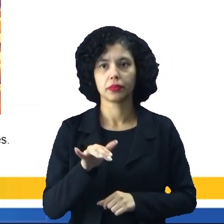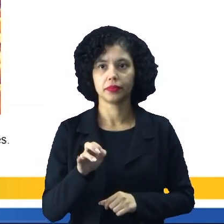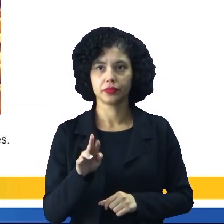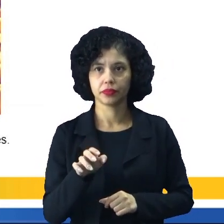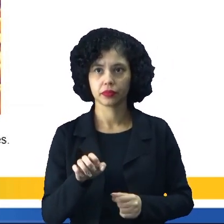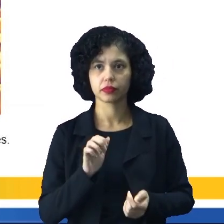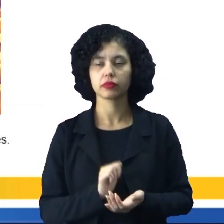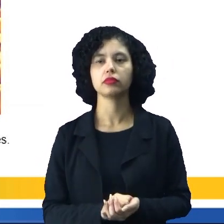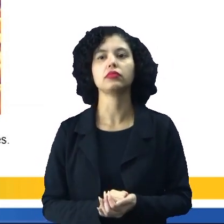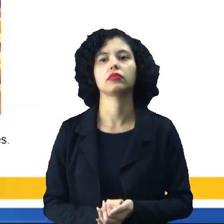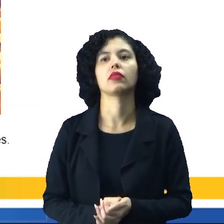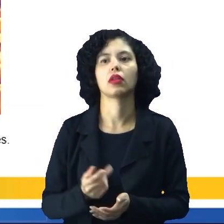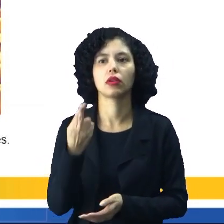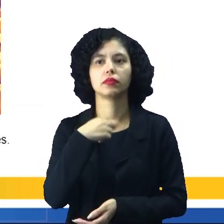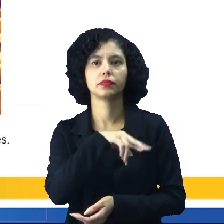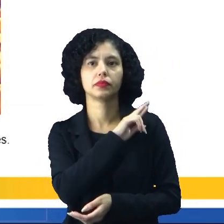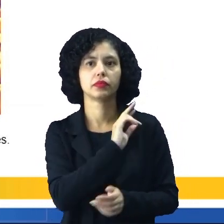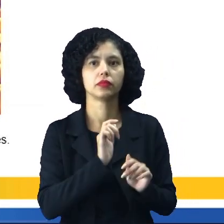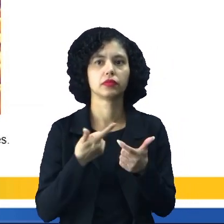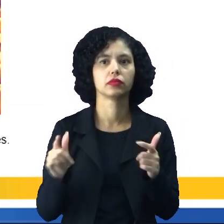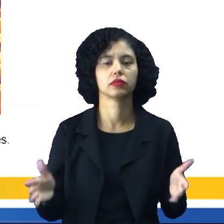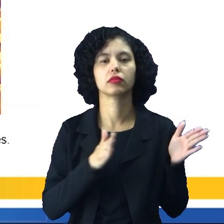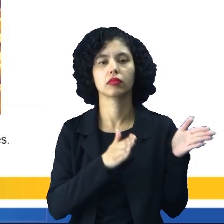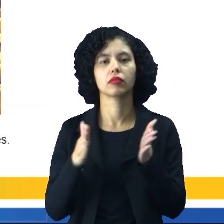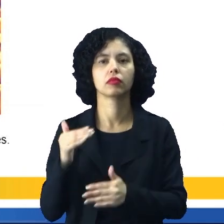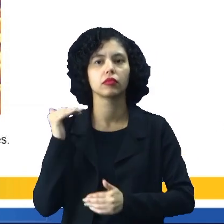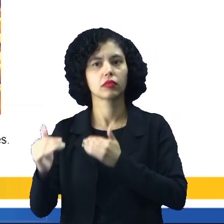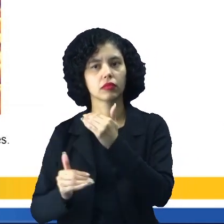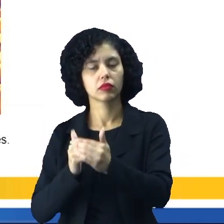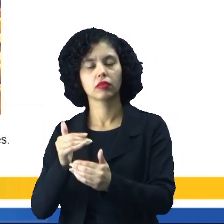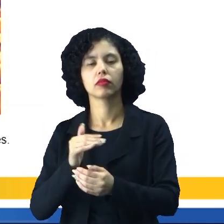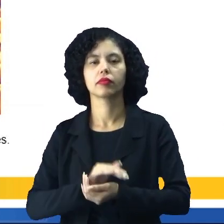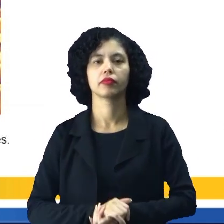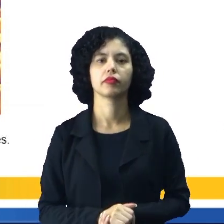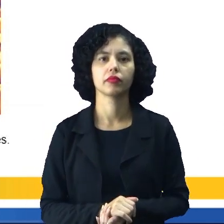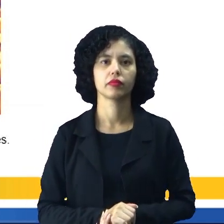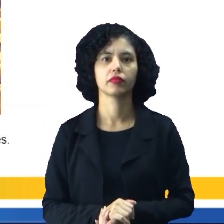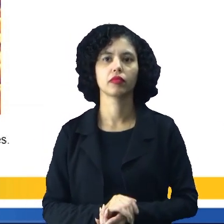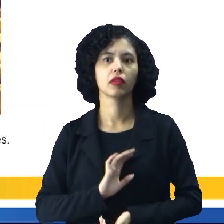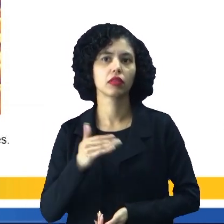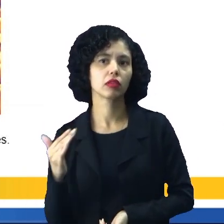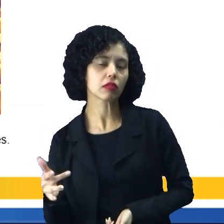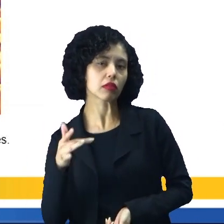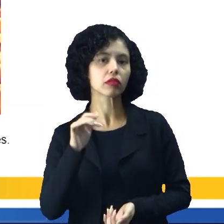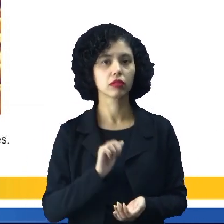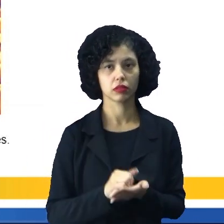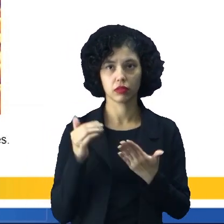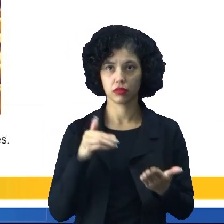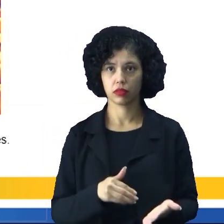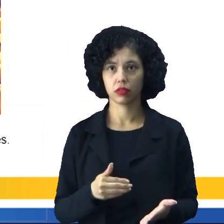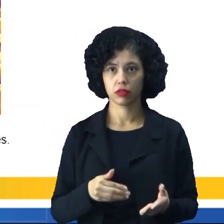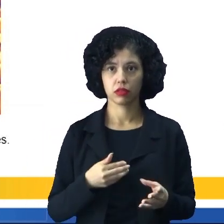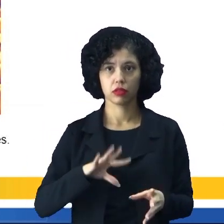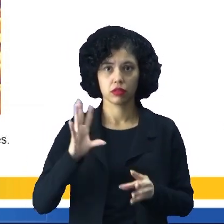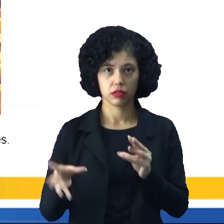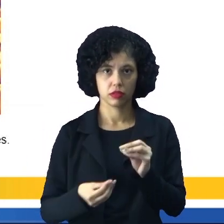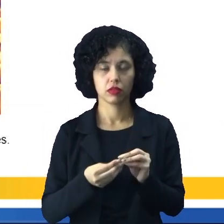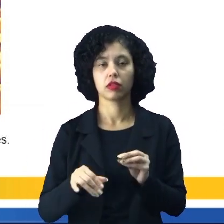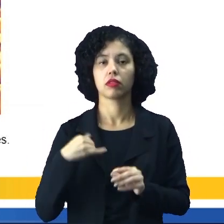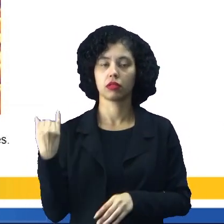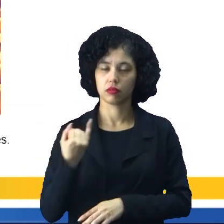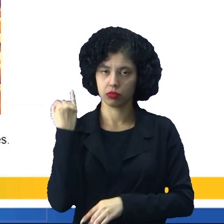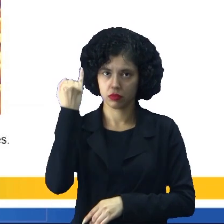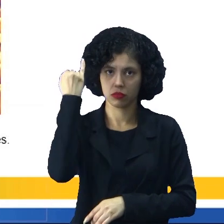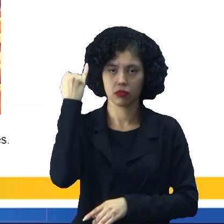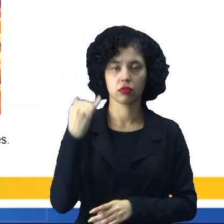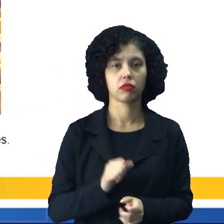nutrientes. É o órgão responsável pela maior parte do processo da digestão. Então nós chegamos à parte de um órgão completamente importante para